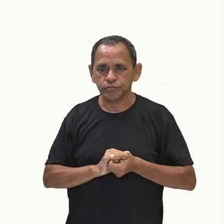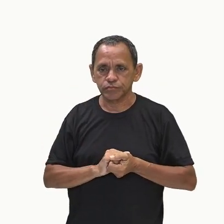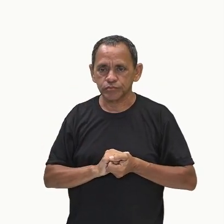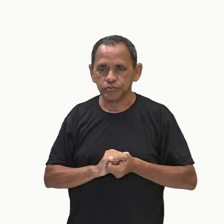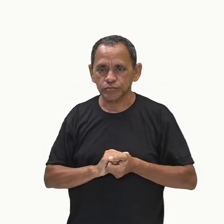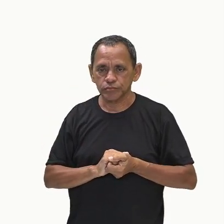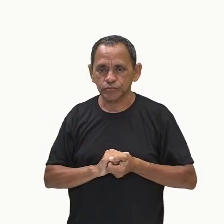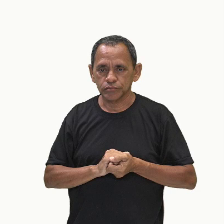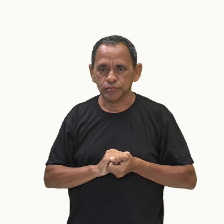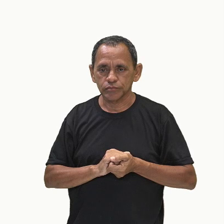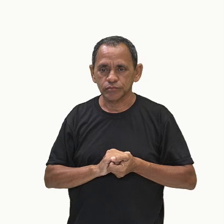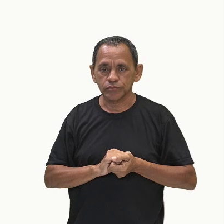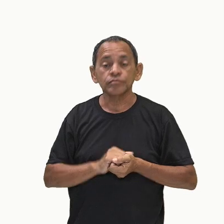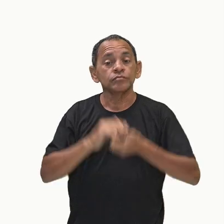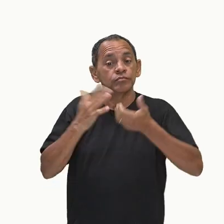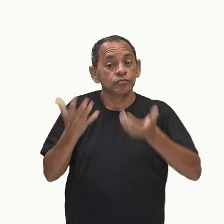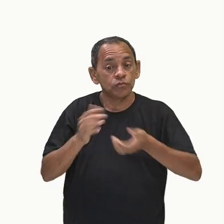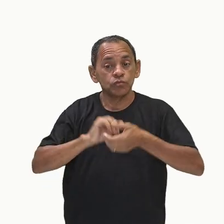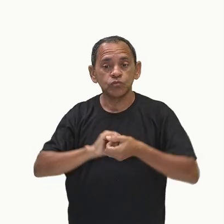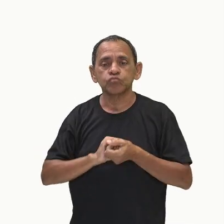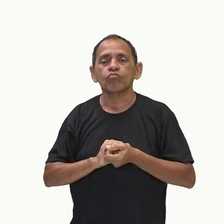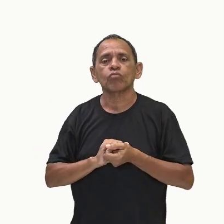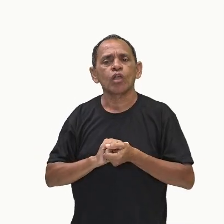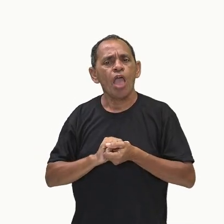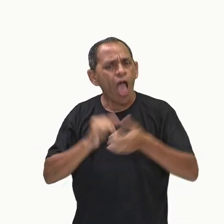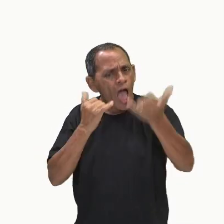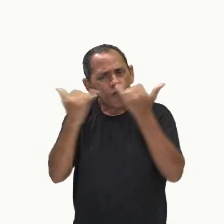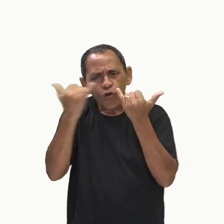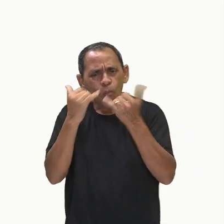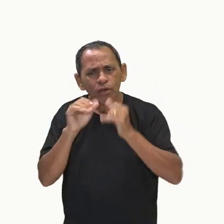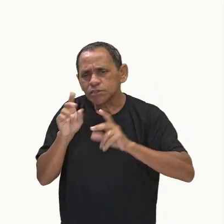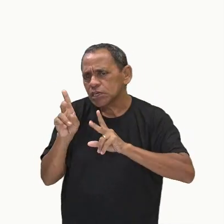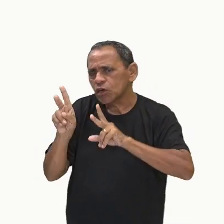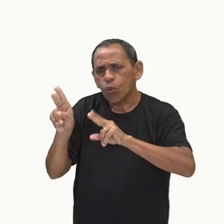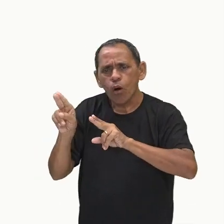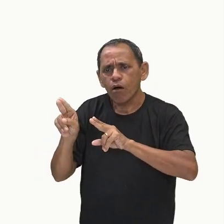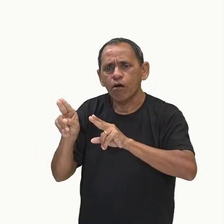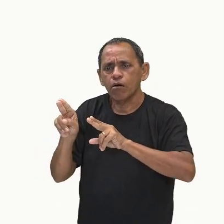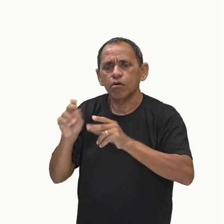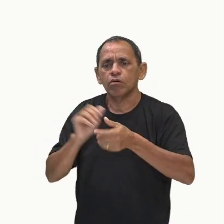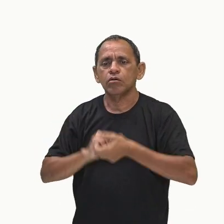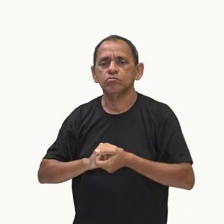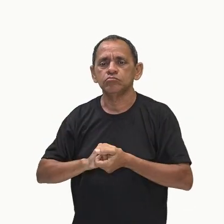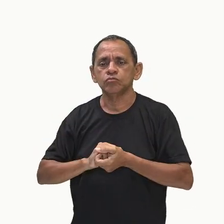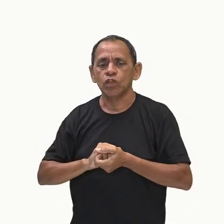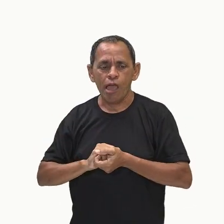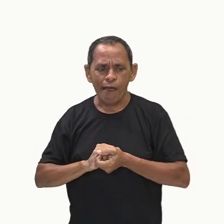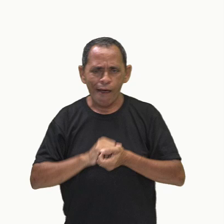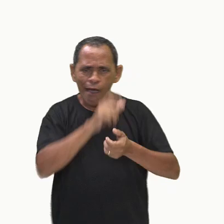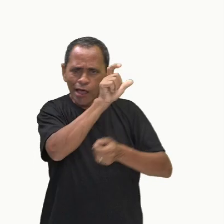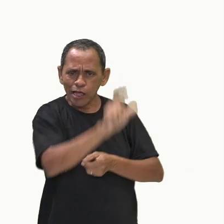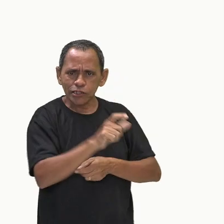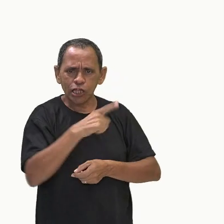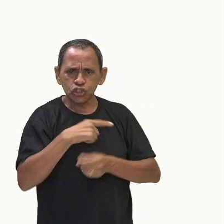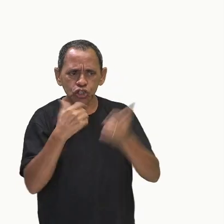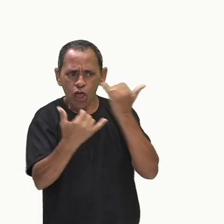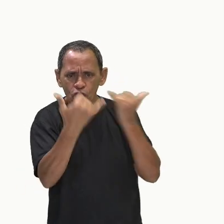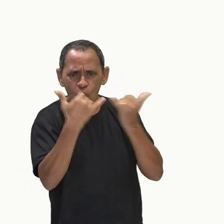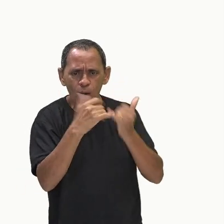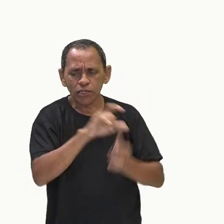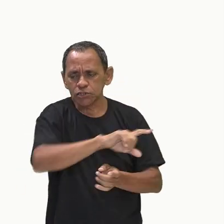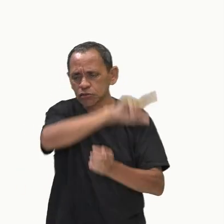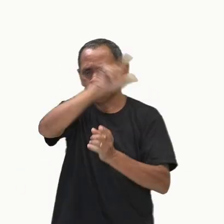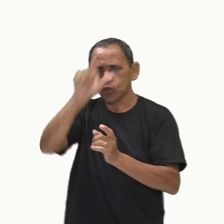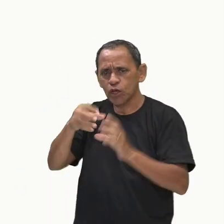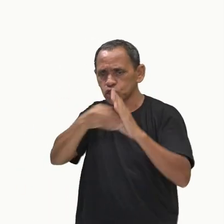com a mesma informação da célula inicial. Esse é o processo que chamamos de